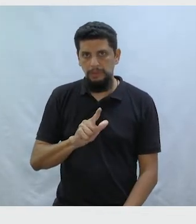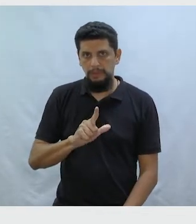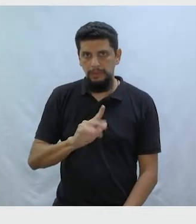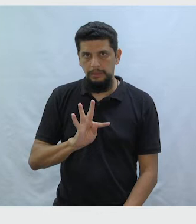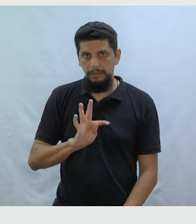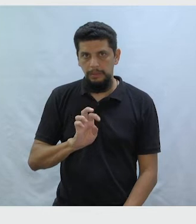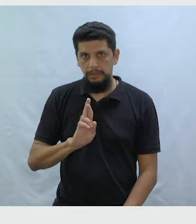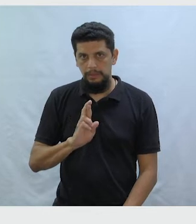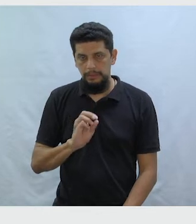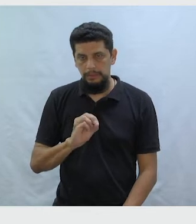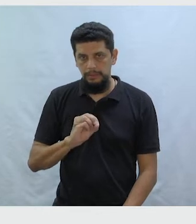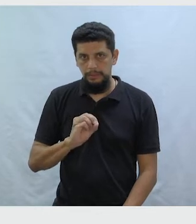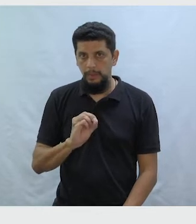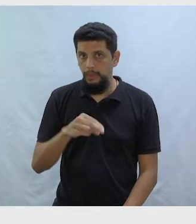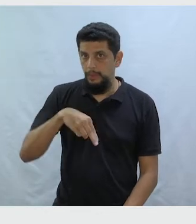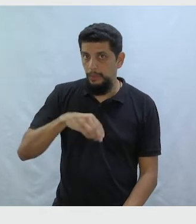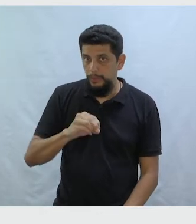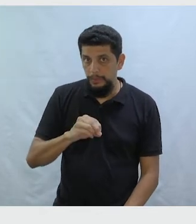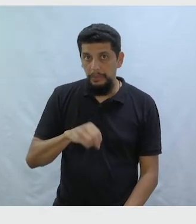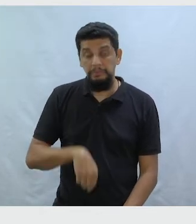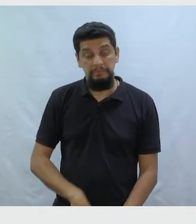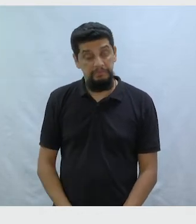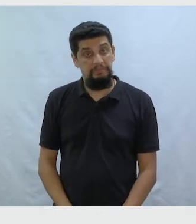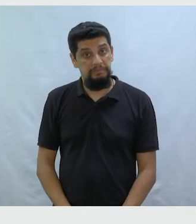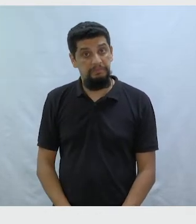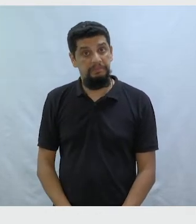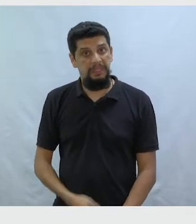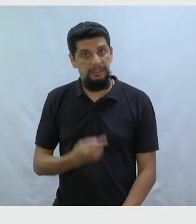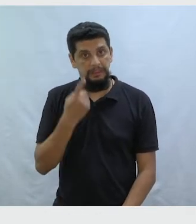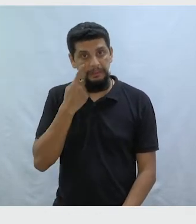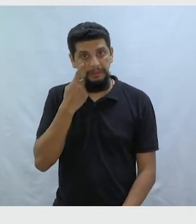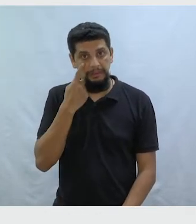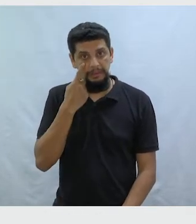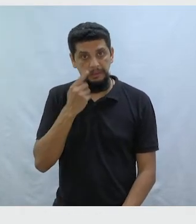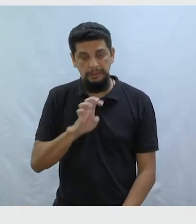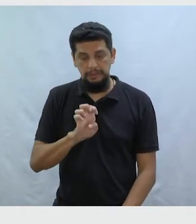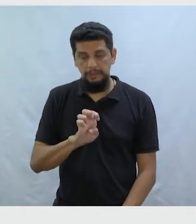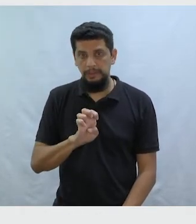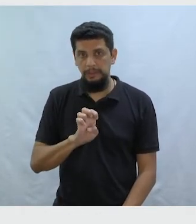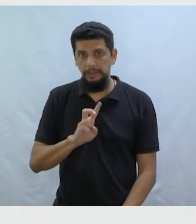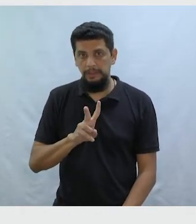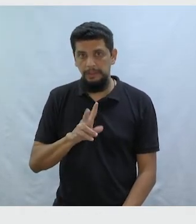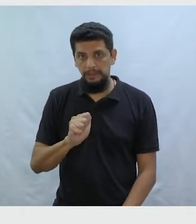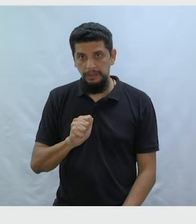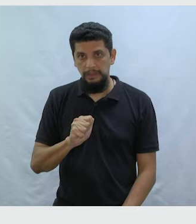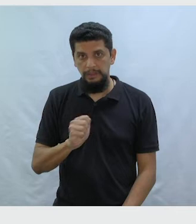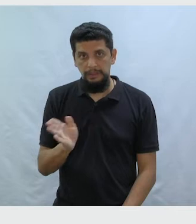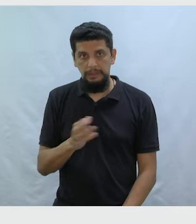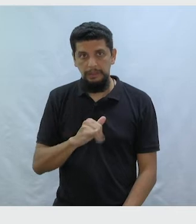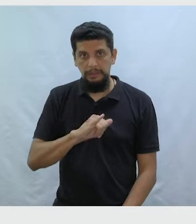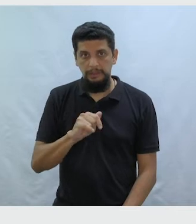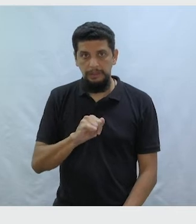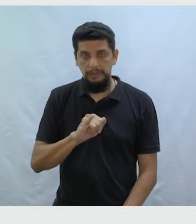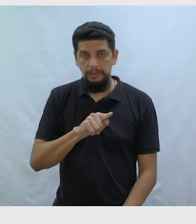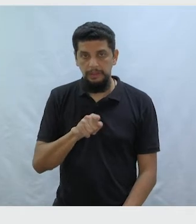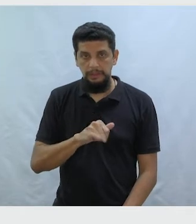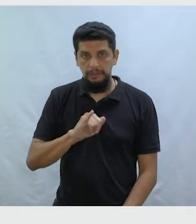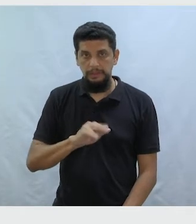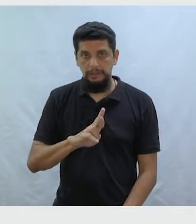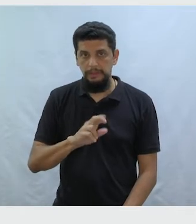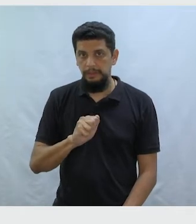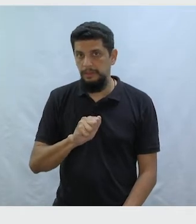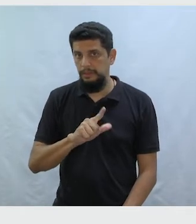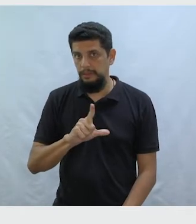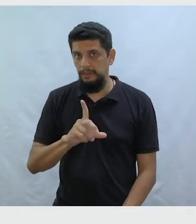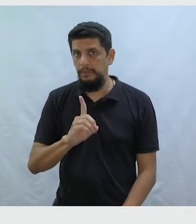só o mesmo que ilustrou essa história que nós estamos lendo pela Eva furnari pelo Ziraldo lembram Eva